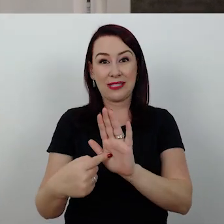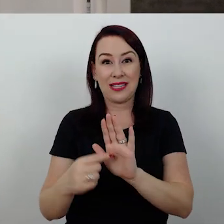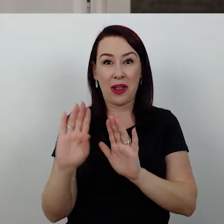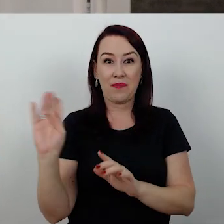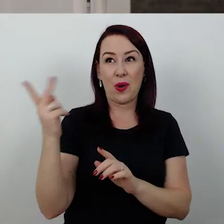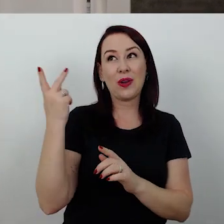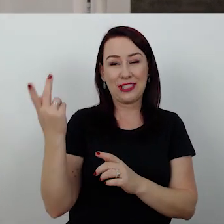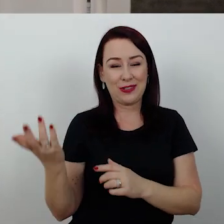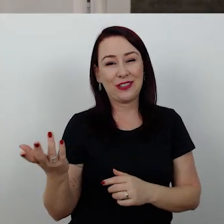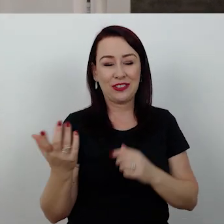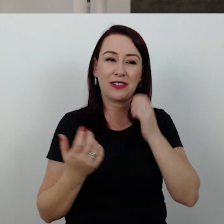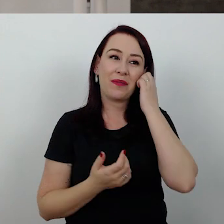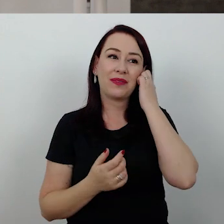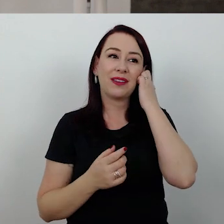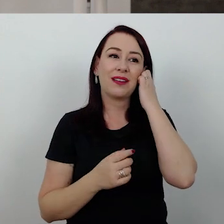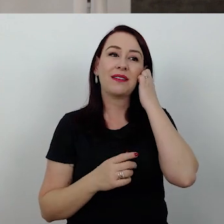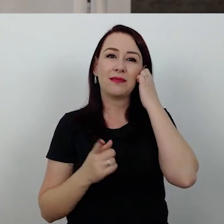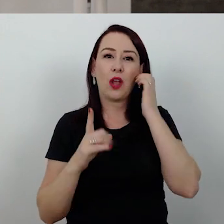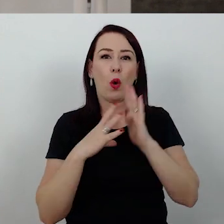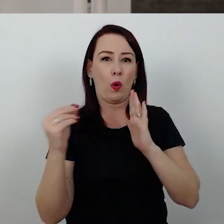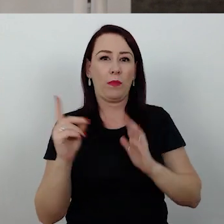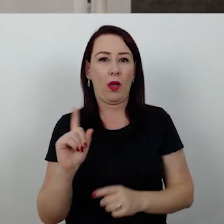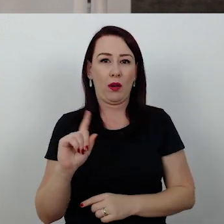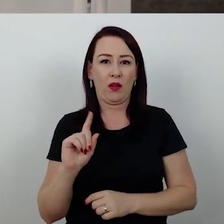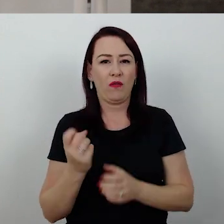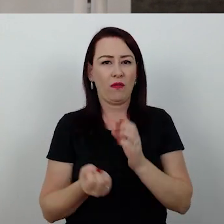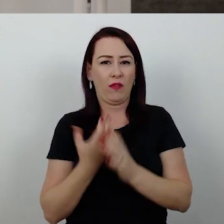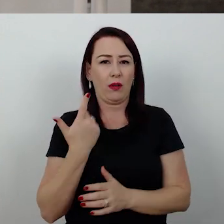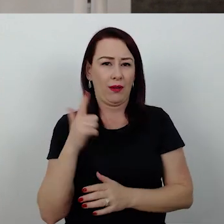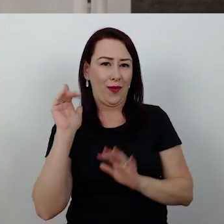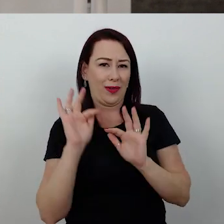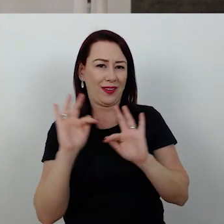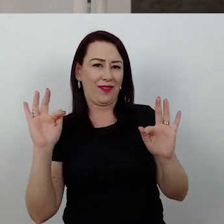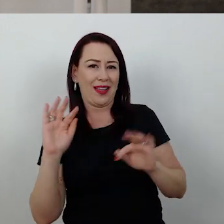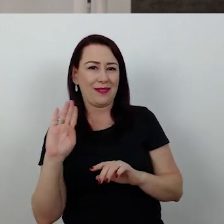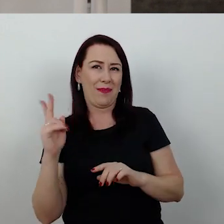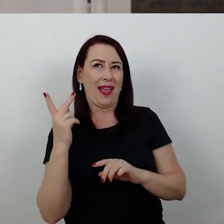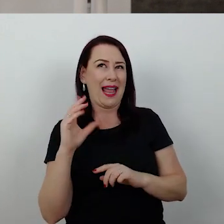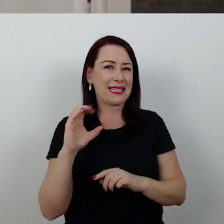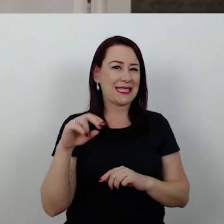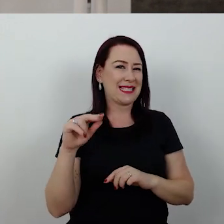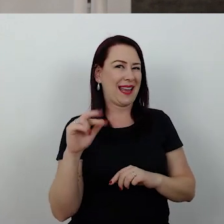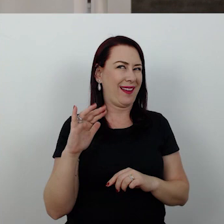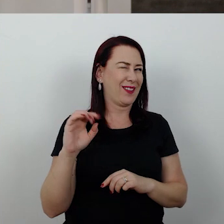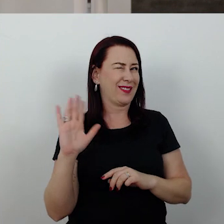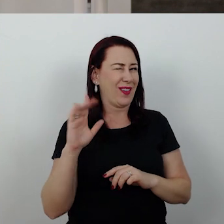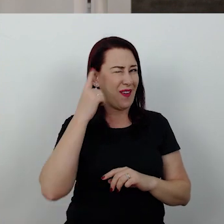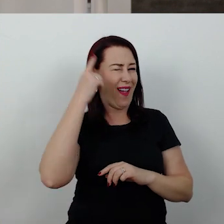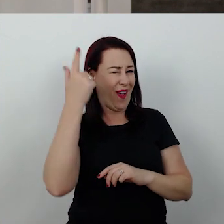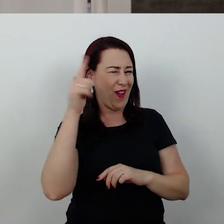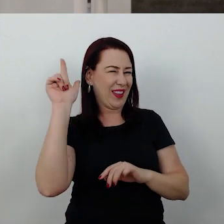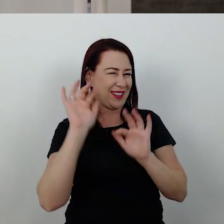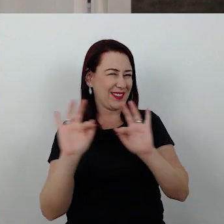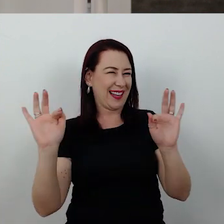como um cenário. Não vamos copiar o slogan, né, Thay? Nós vamos criar outro, assim, mas se a gente... Tá